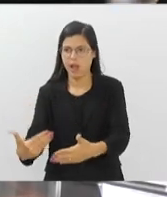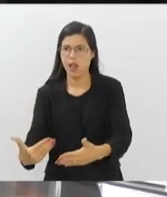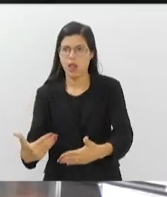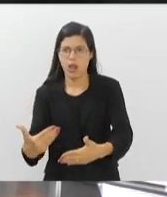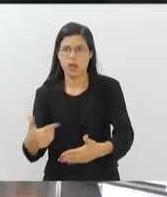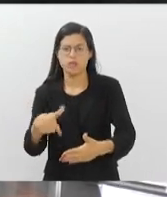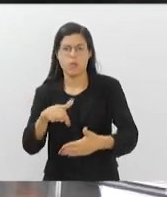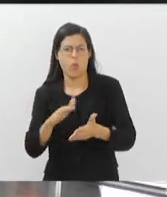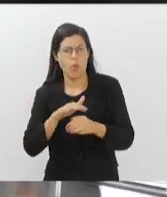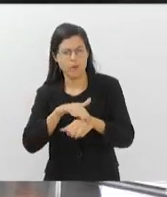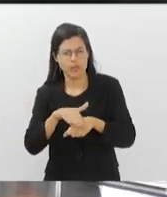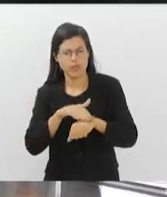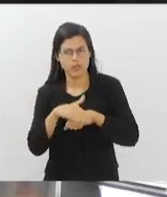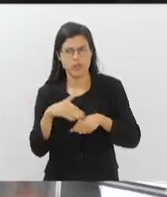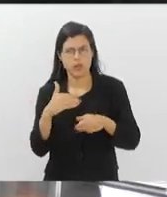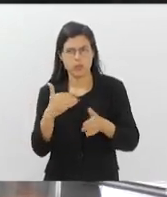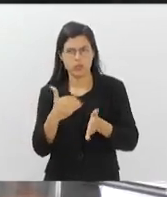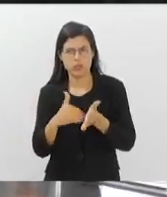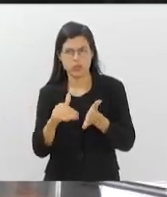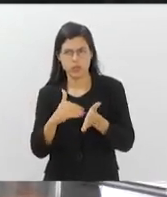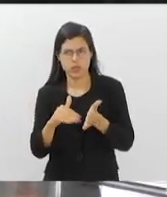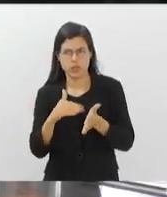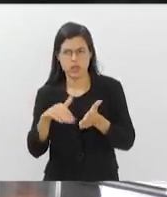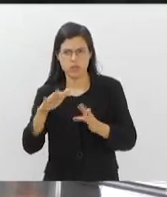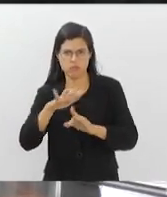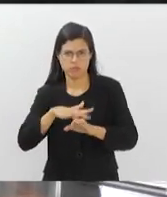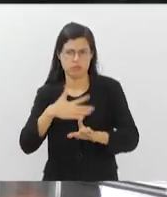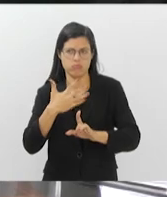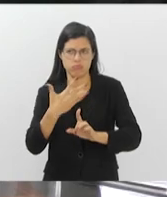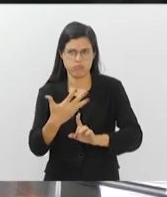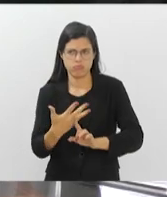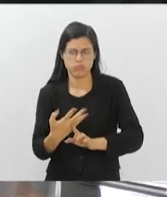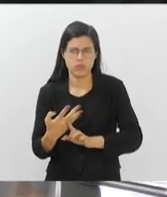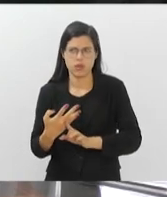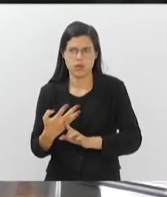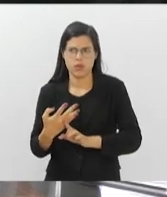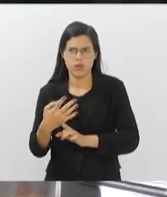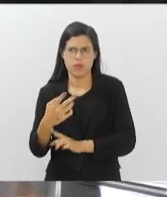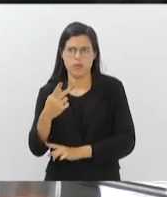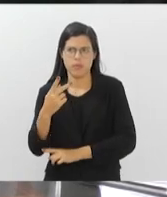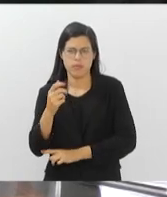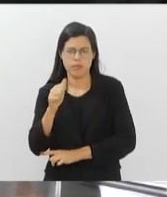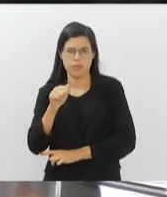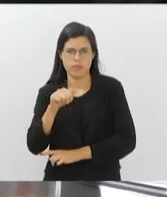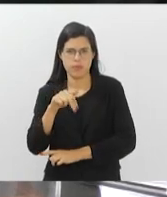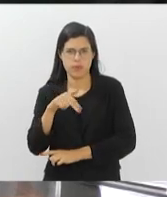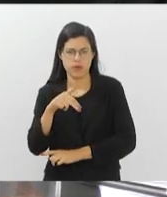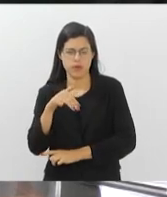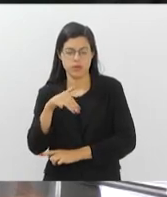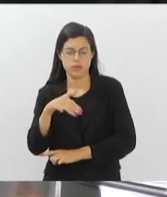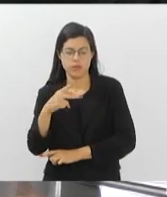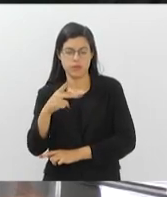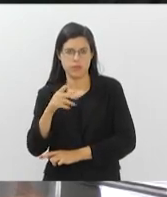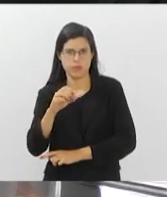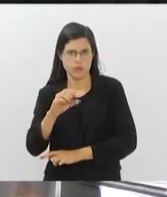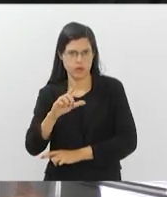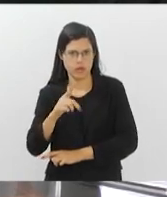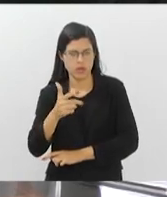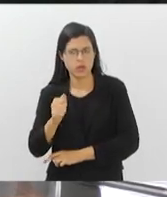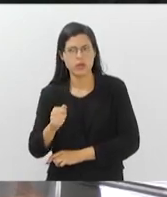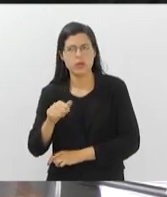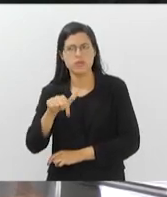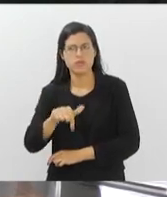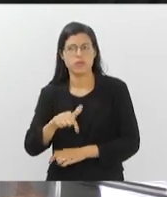então secretário de Meio Ambiente, Pampolha, vice-governador, e a gente aprovou, e